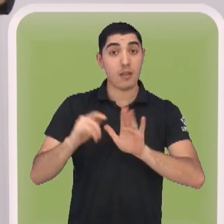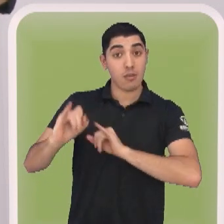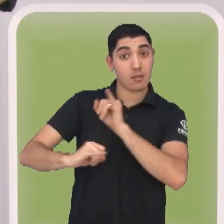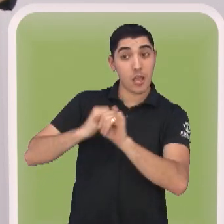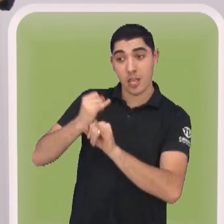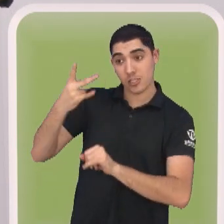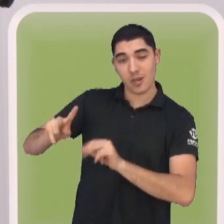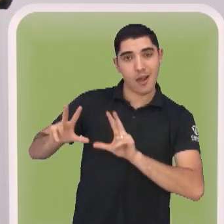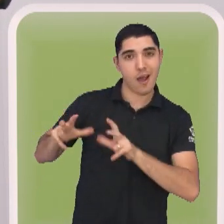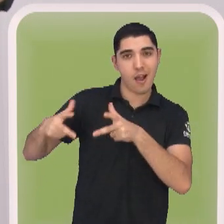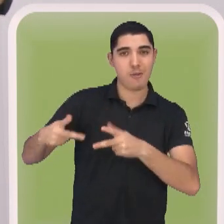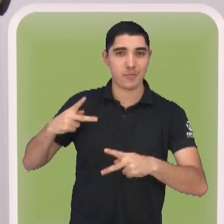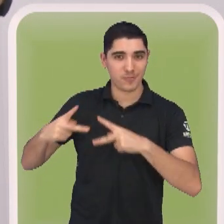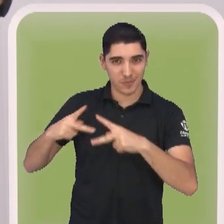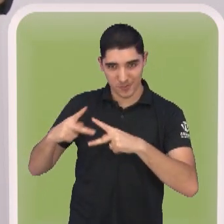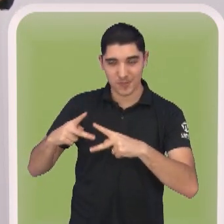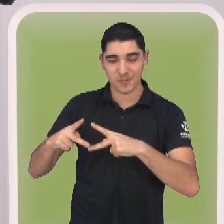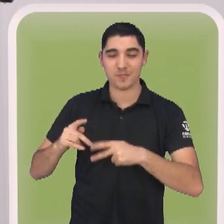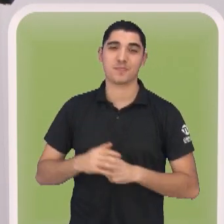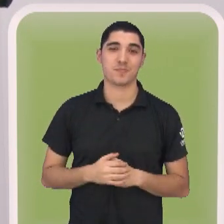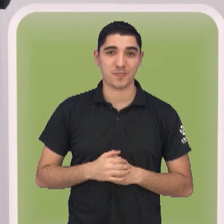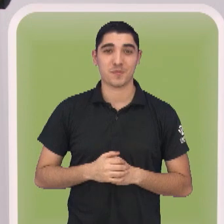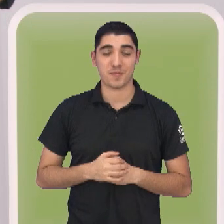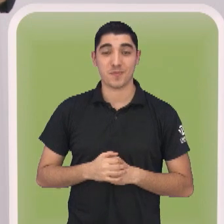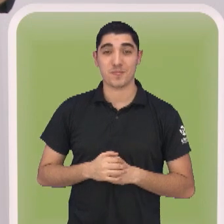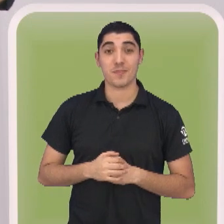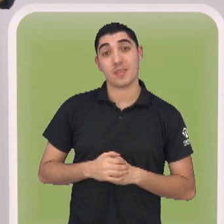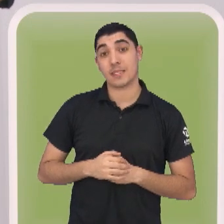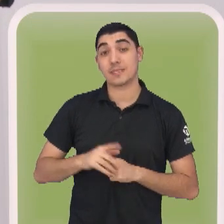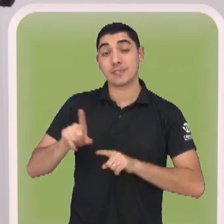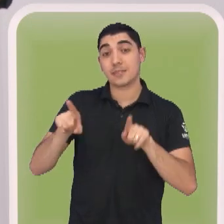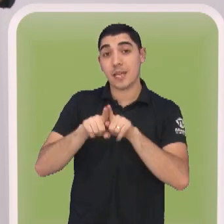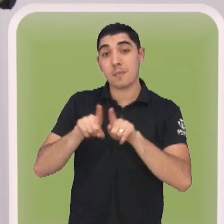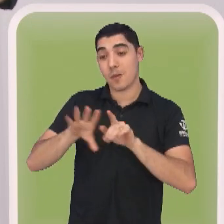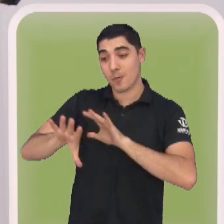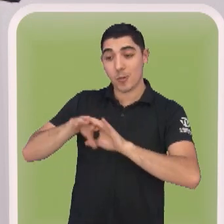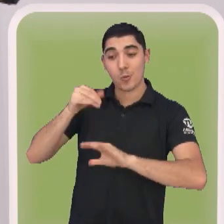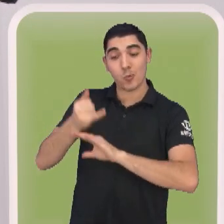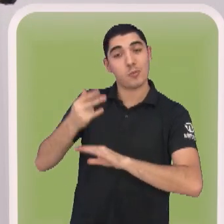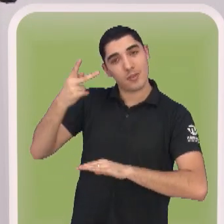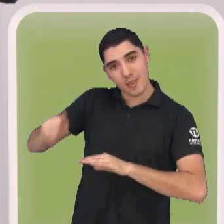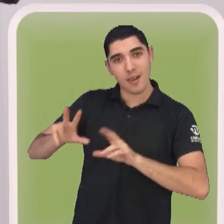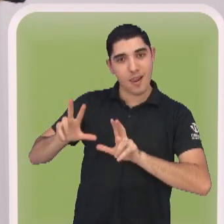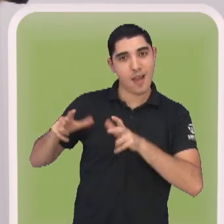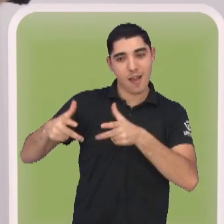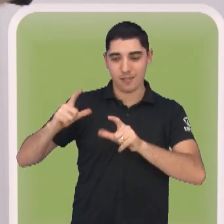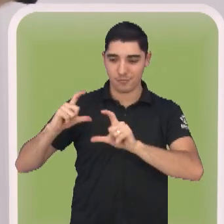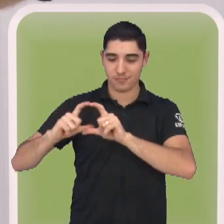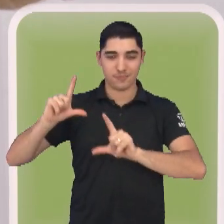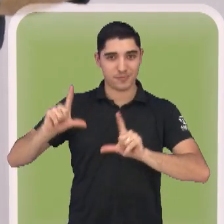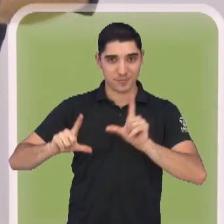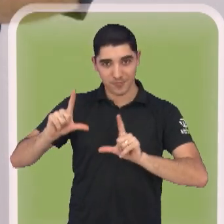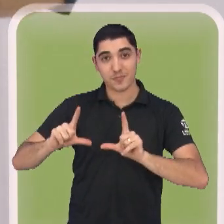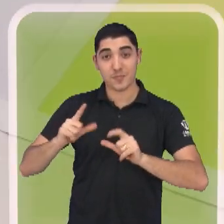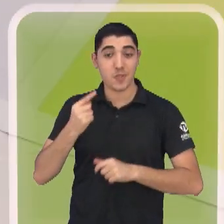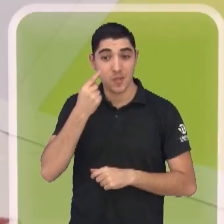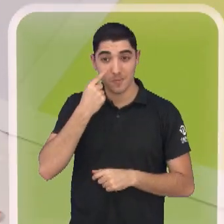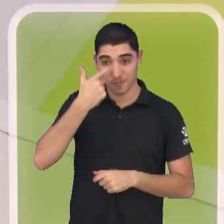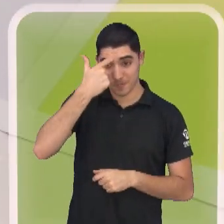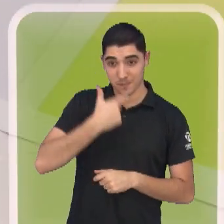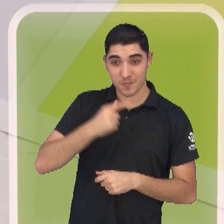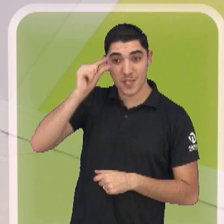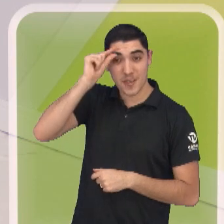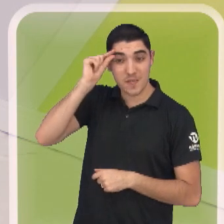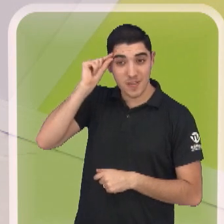em câmara sjc.sp.gov.br também no youtube.com/ câmarasjc eu